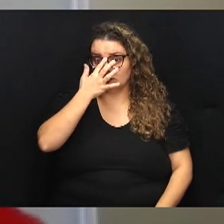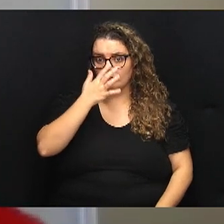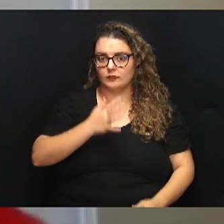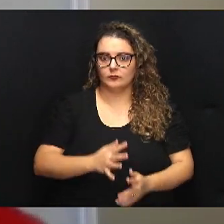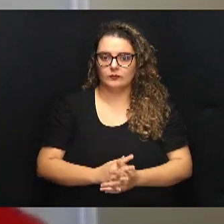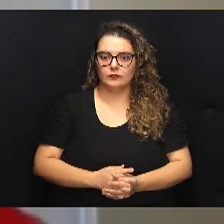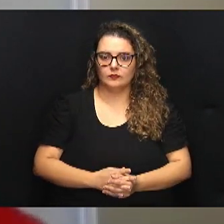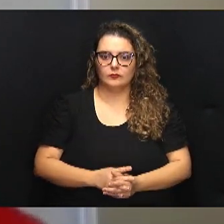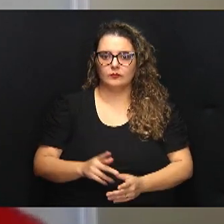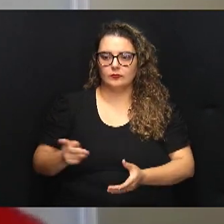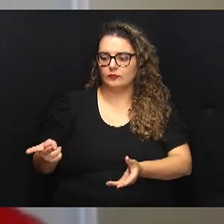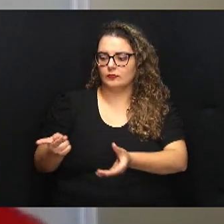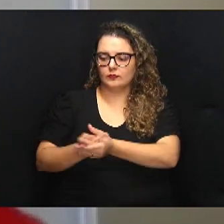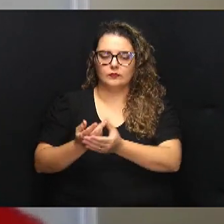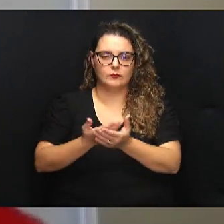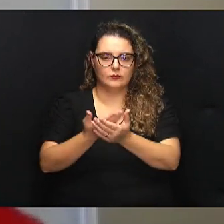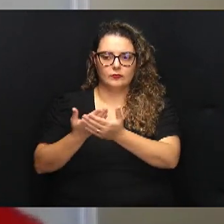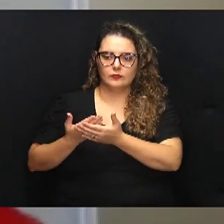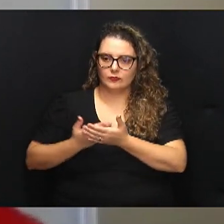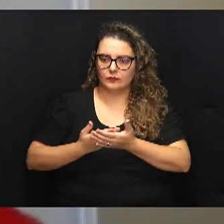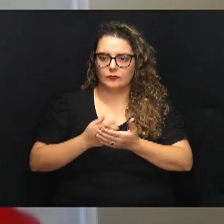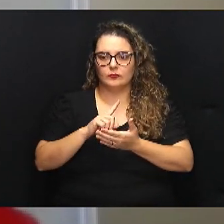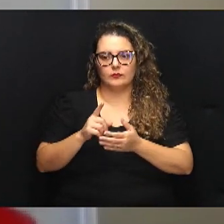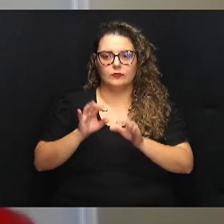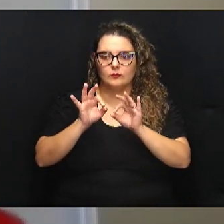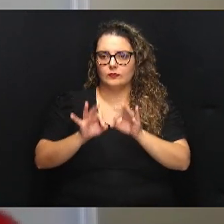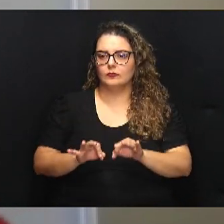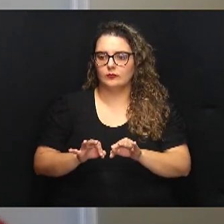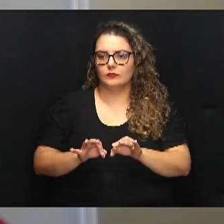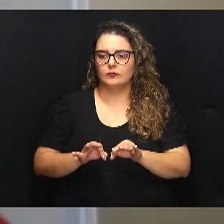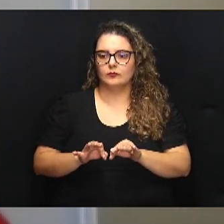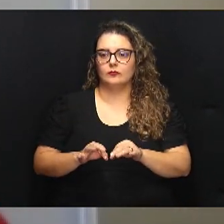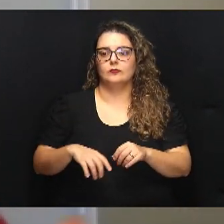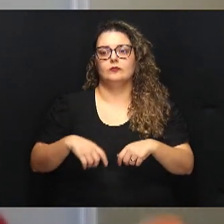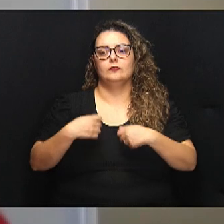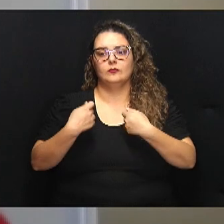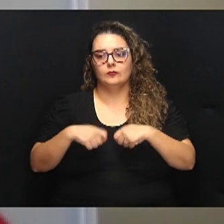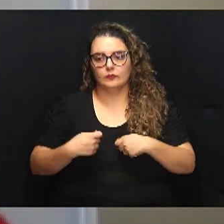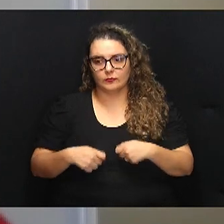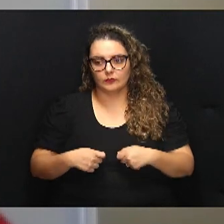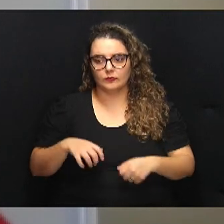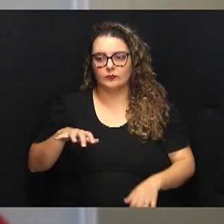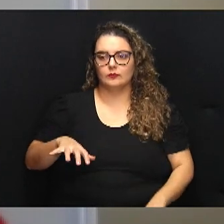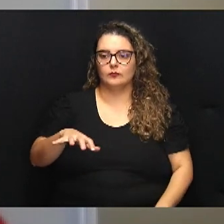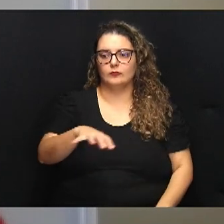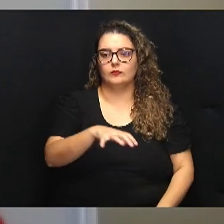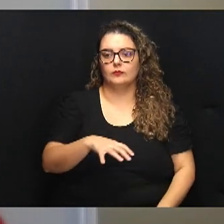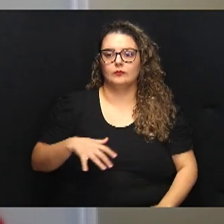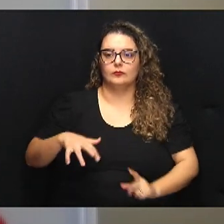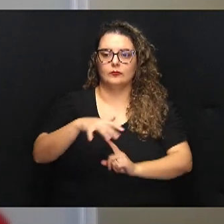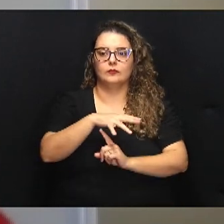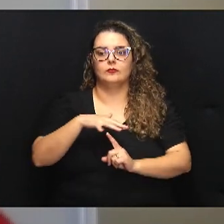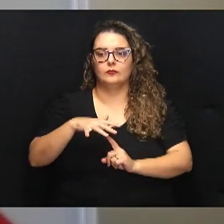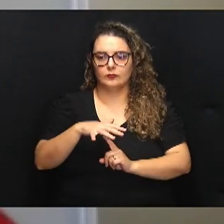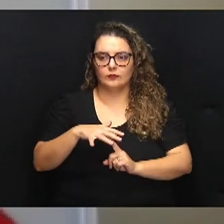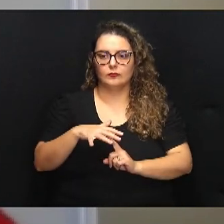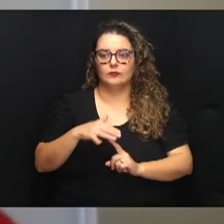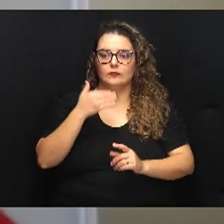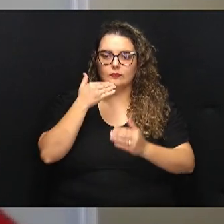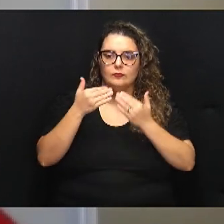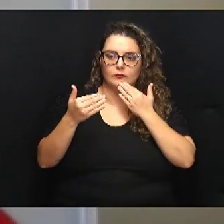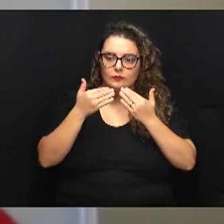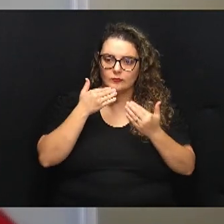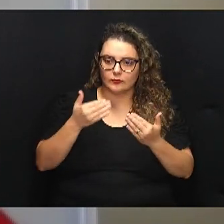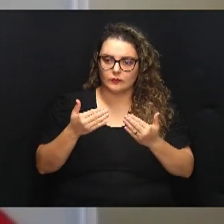protocolam estudos que não são adequados e que demandam dos órgãos ambientais muitas solicitações